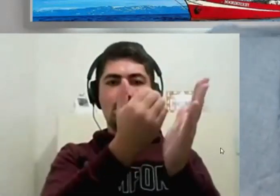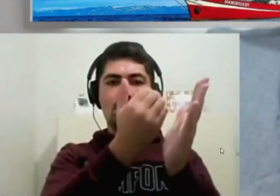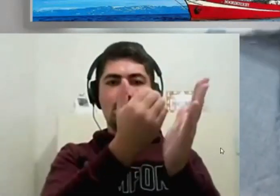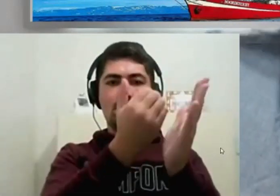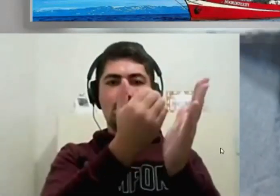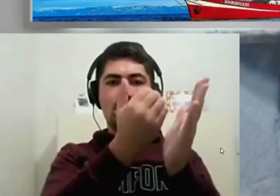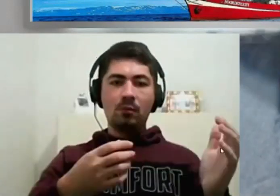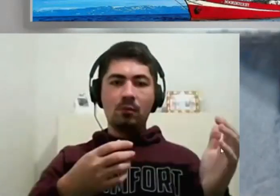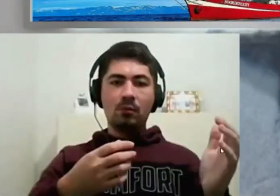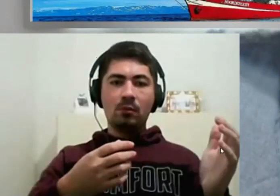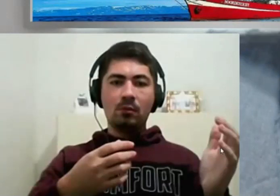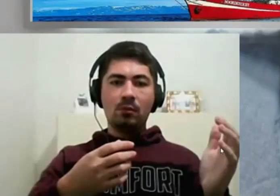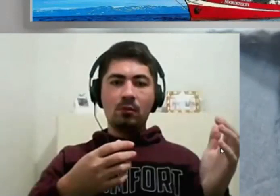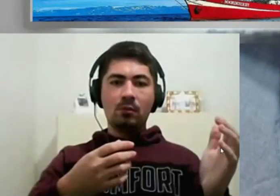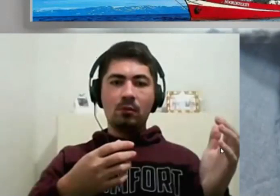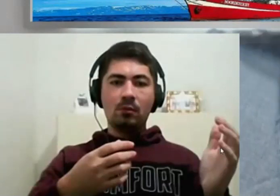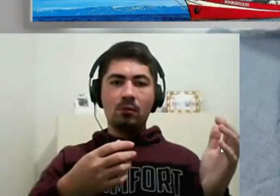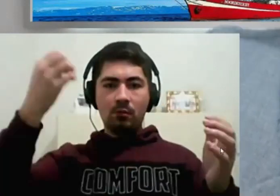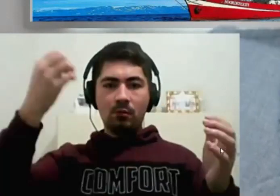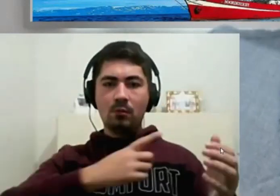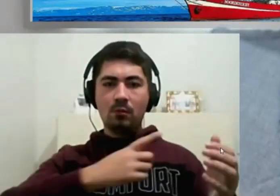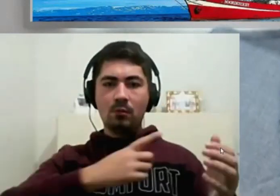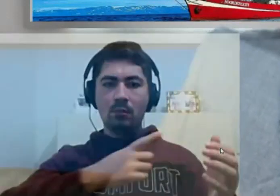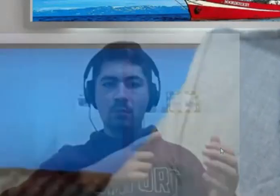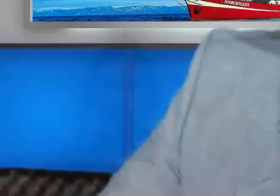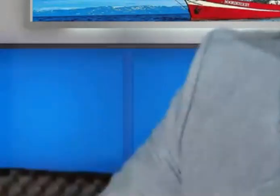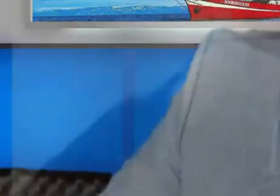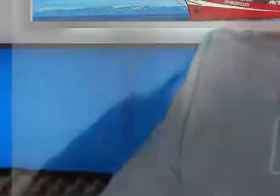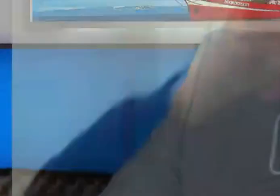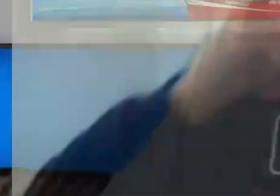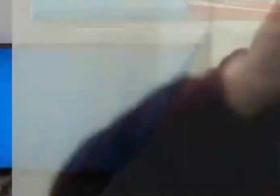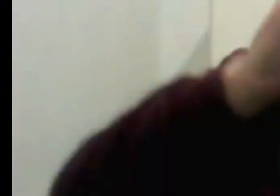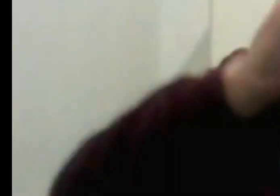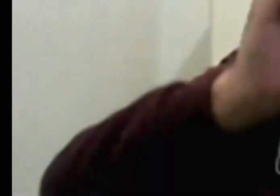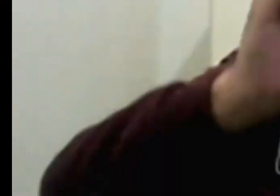governadora Sônia Taube Lineiro. Boa noite, governadora Sônia.